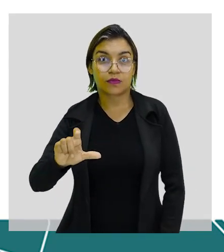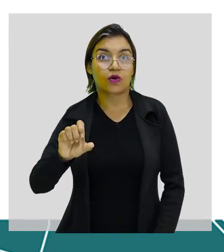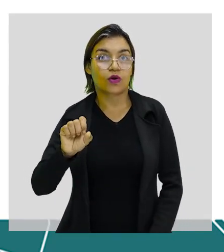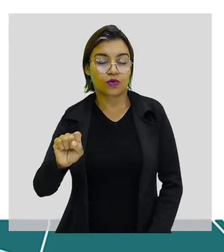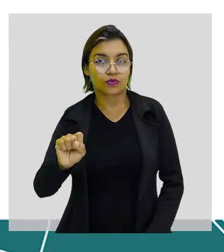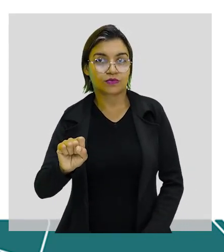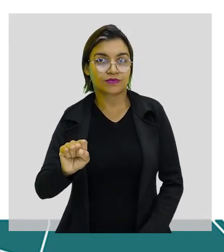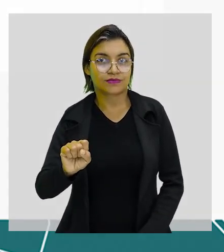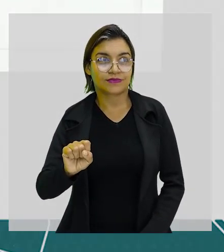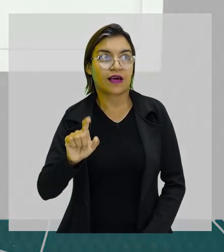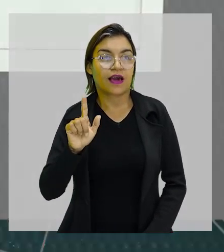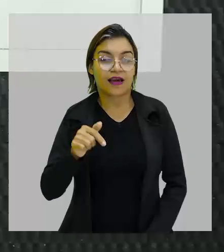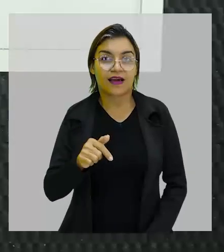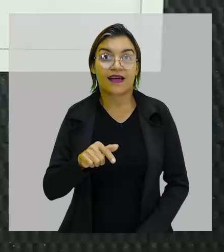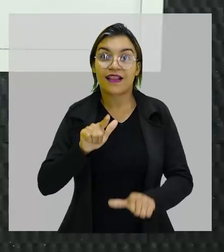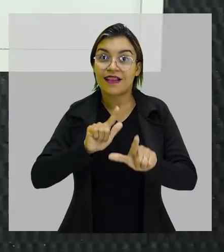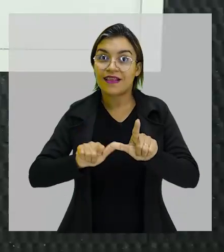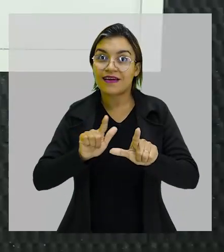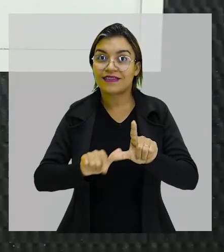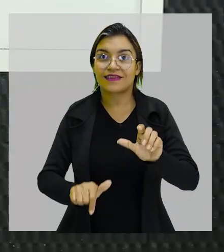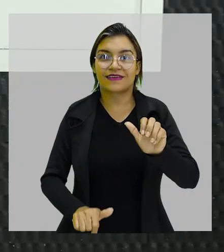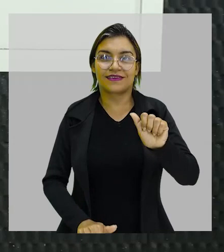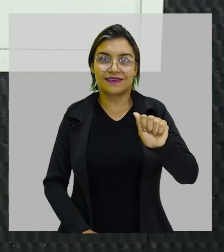A. Certo?